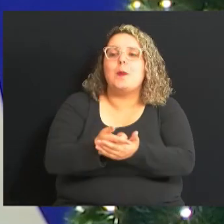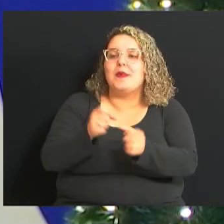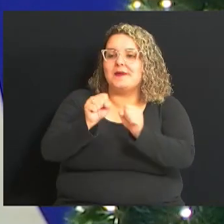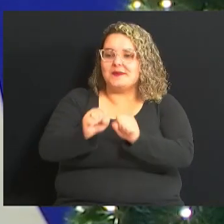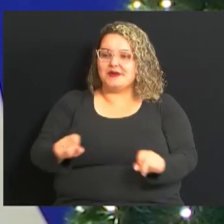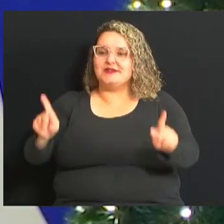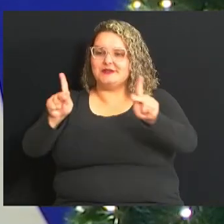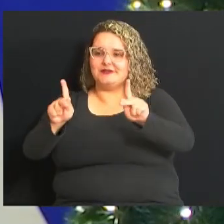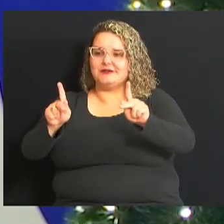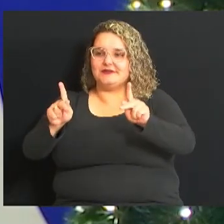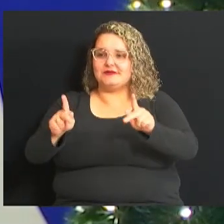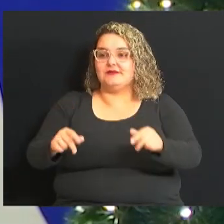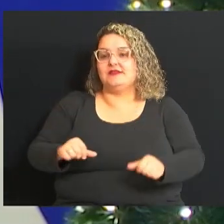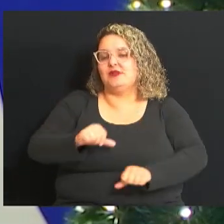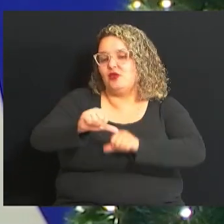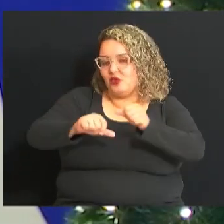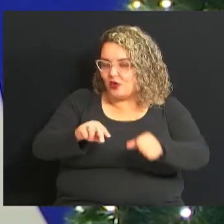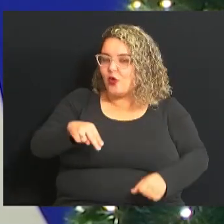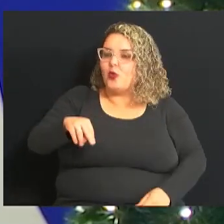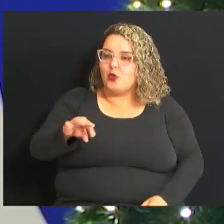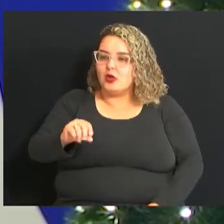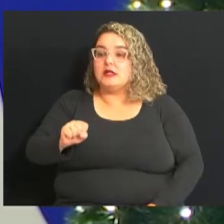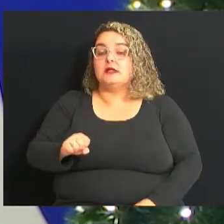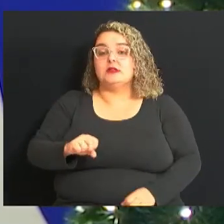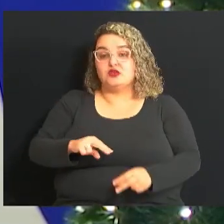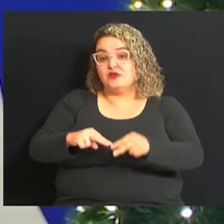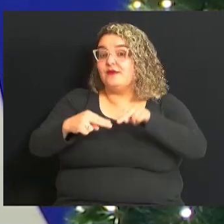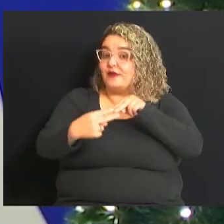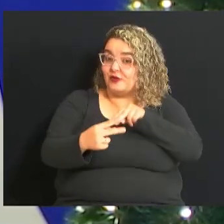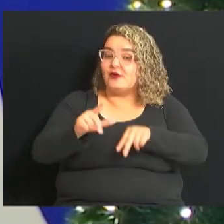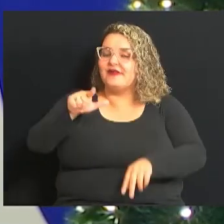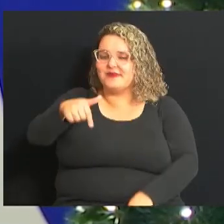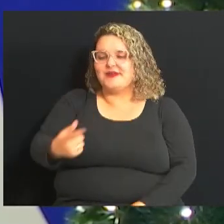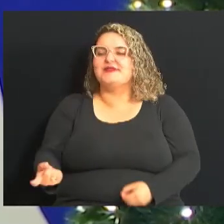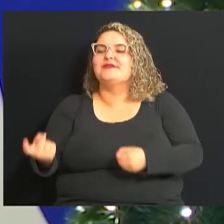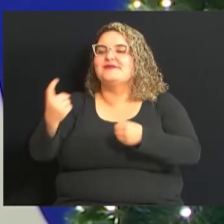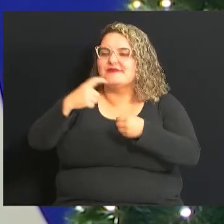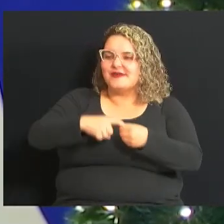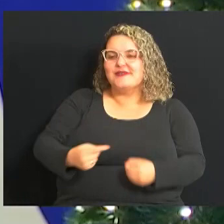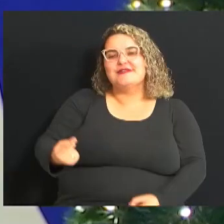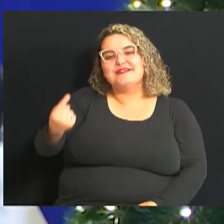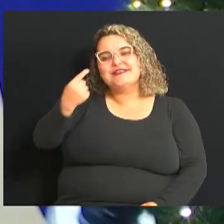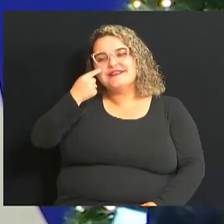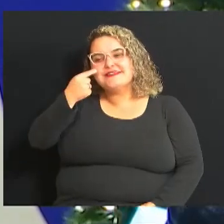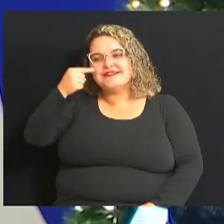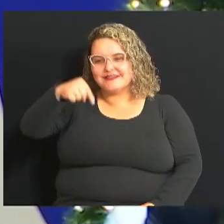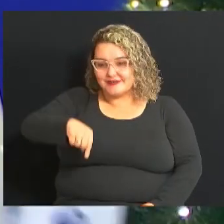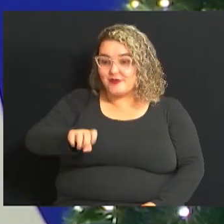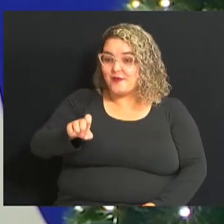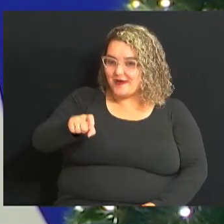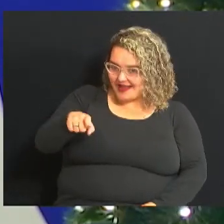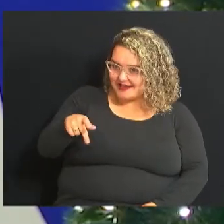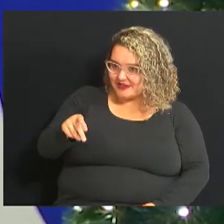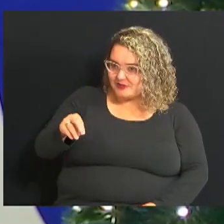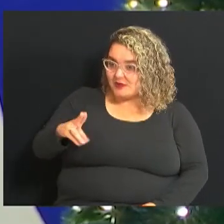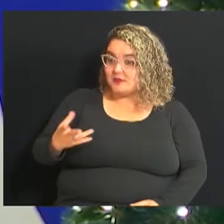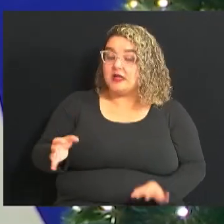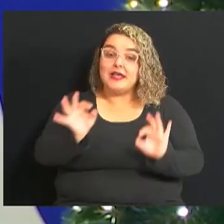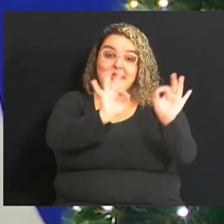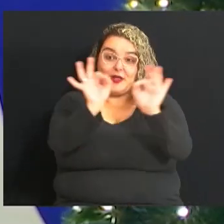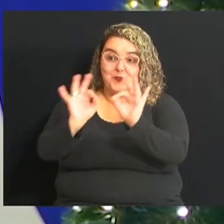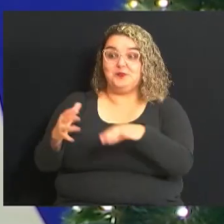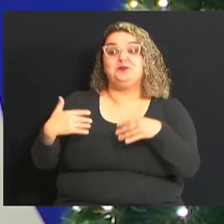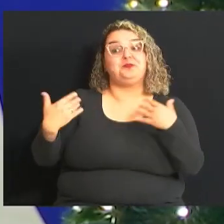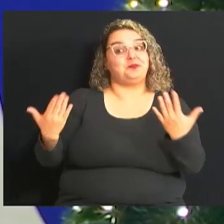troca das suas notas, tudo de forma virtual, e depois voltam para assistir o show aqui no Expo. E a decoração? A